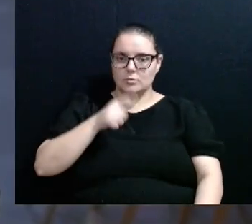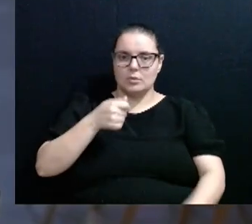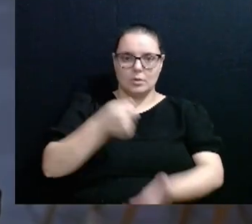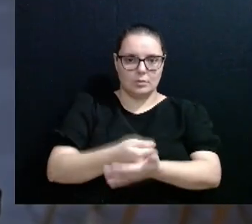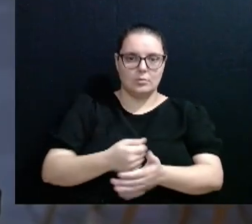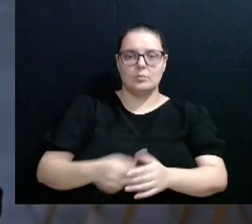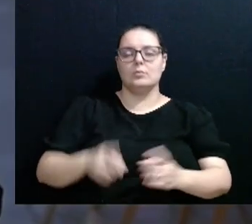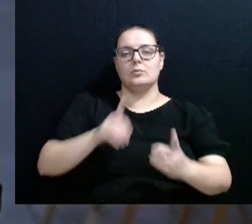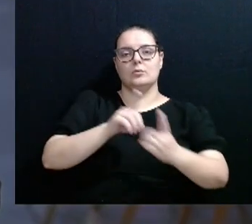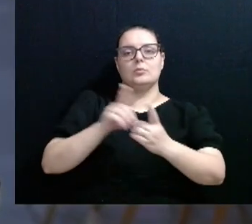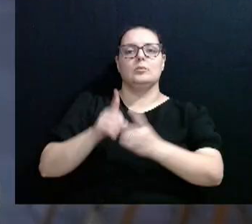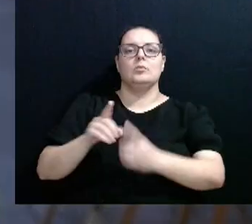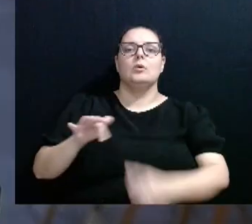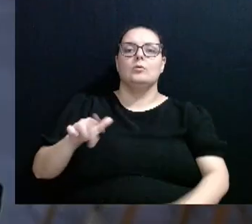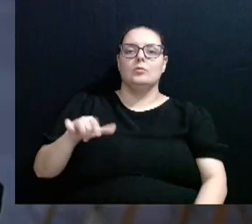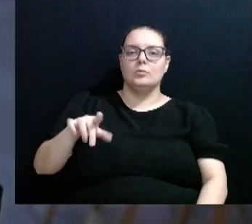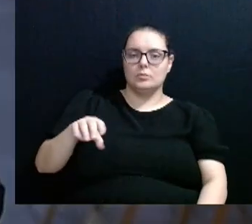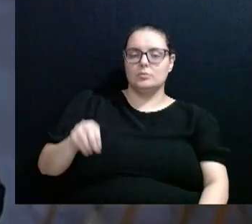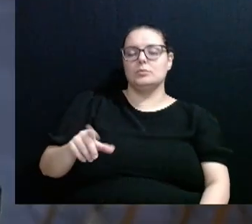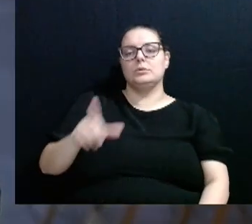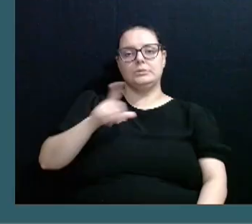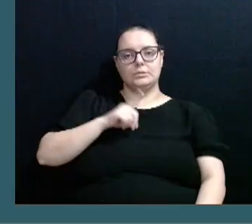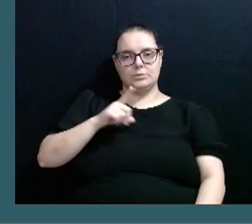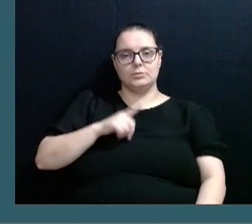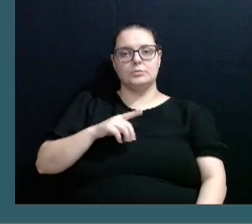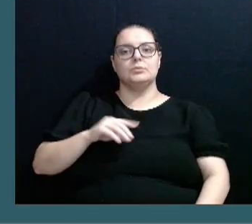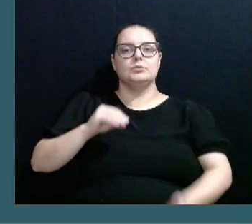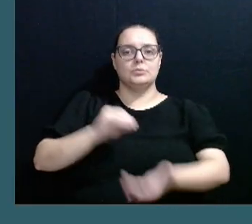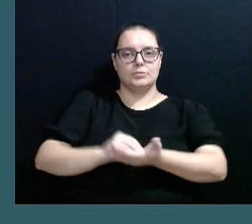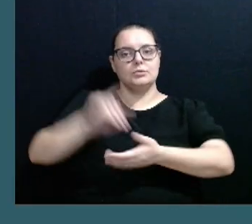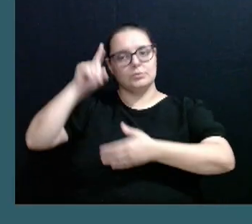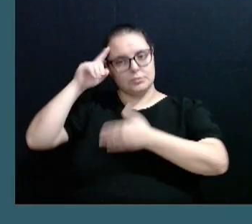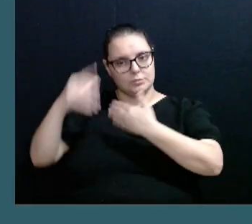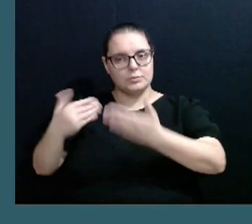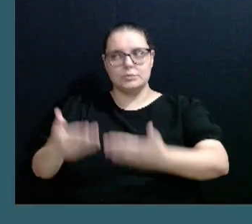ao fluxo que a gente tem tido nos últimos dias. Tá?